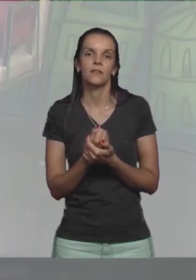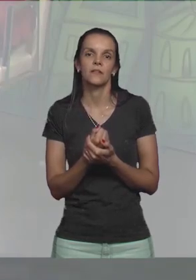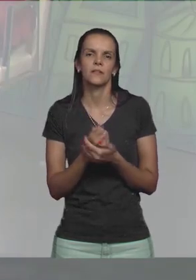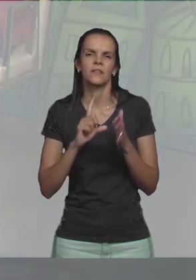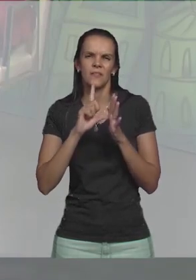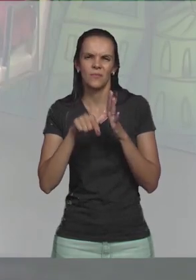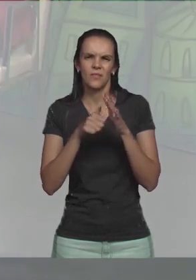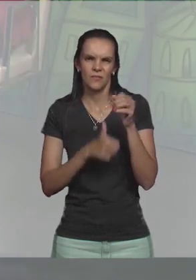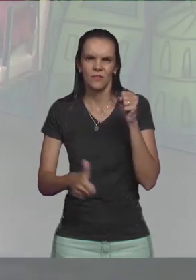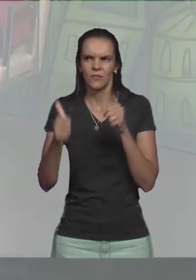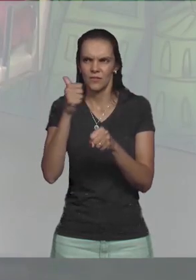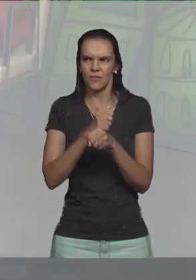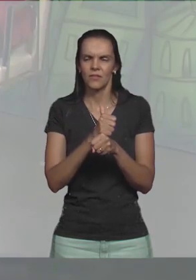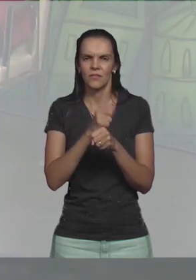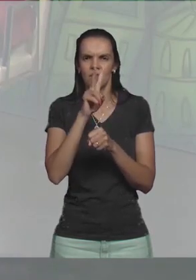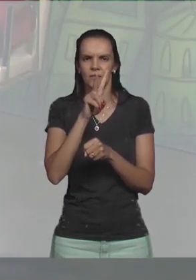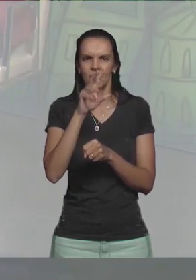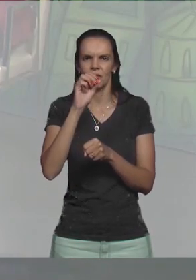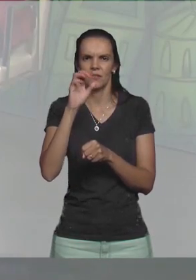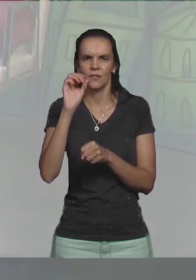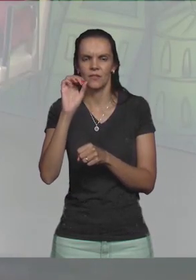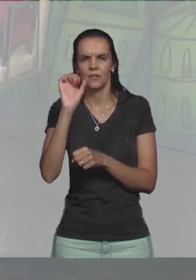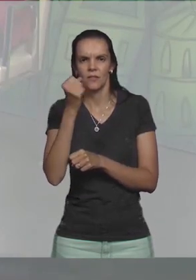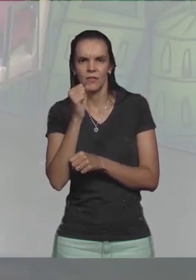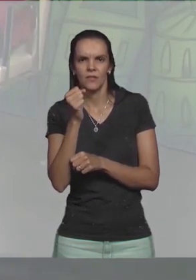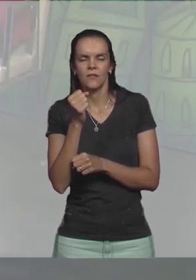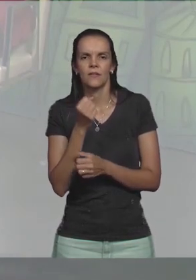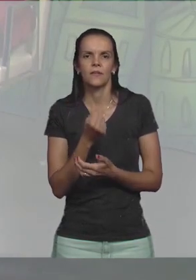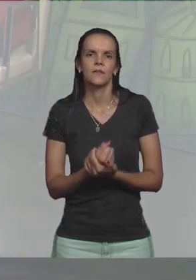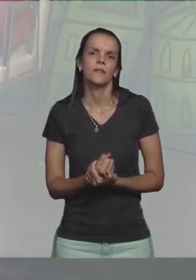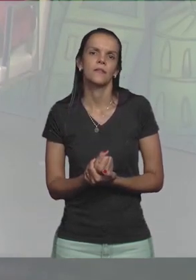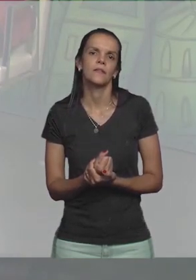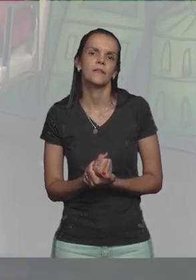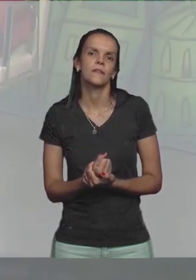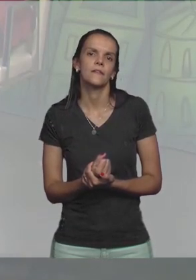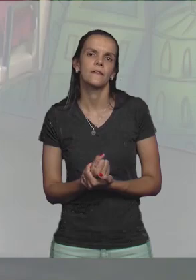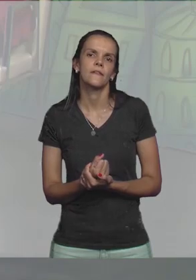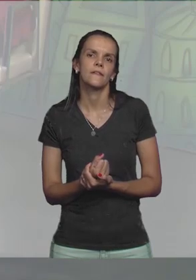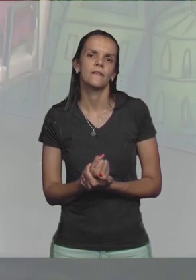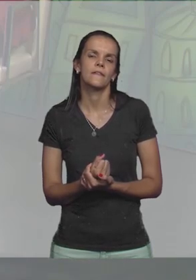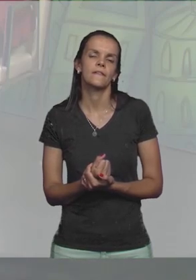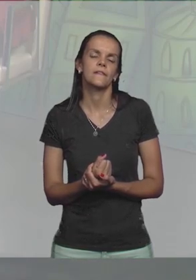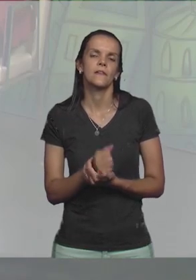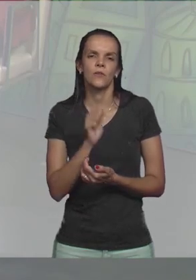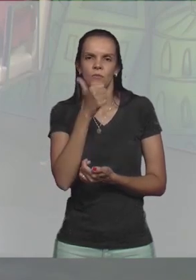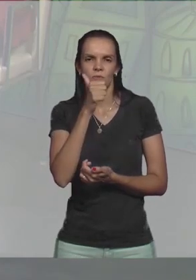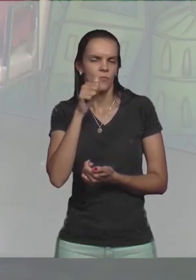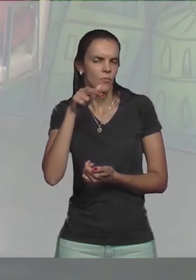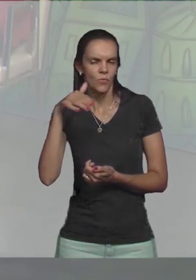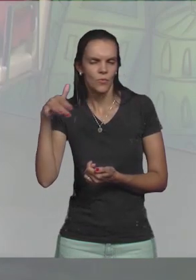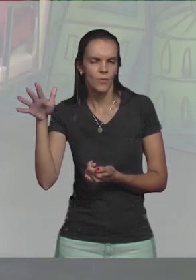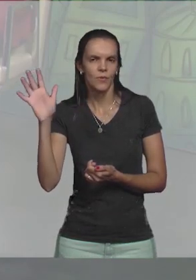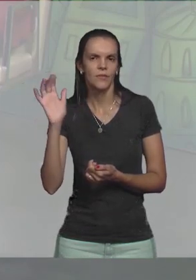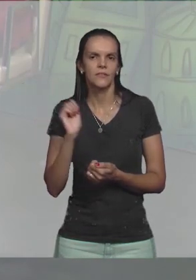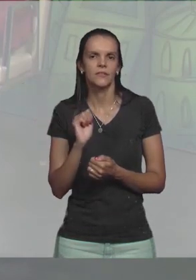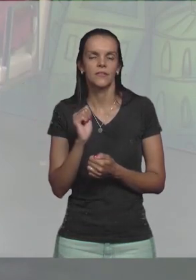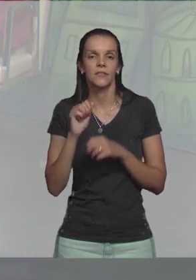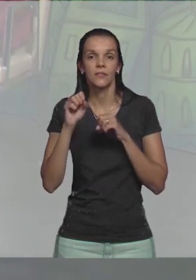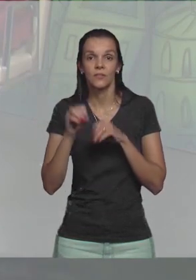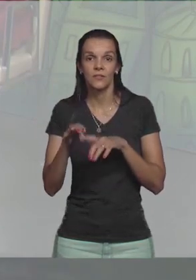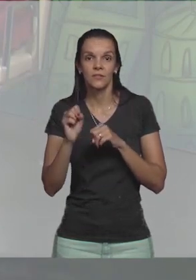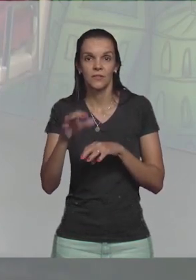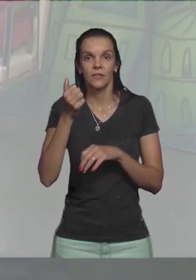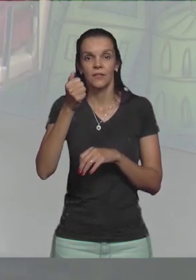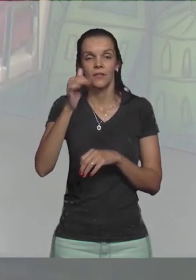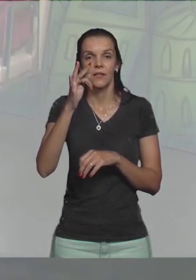639, depois ela foi substituída em 2008, eu não vou lembrar exatamente por que número, 11.000 e alguma coisa, que é a lei do